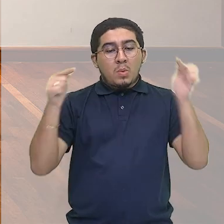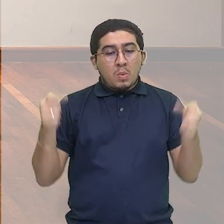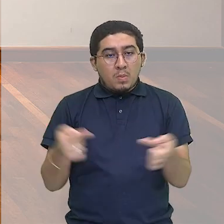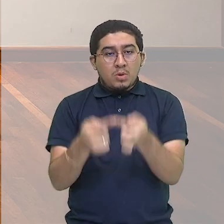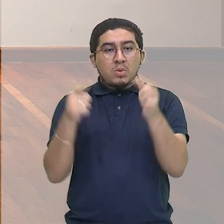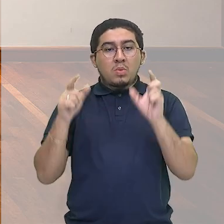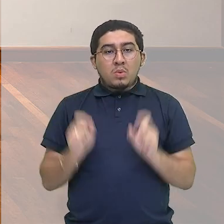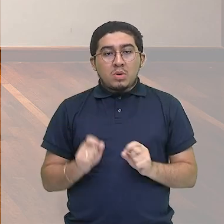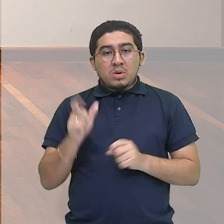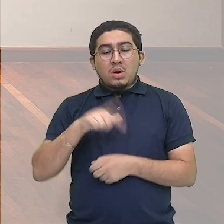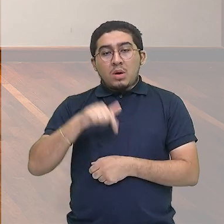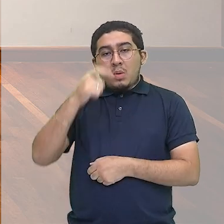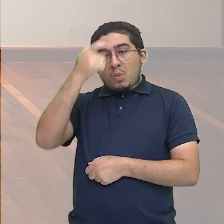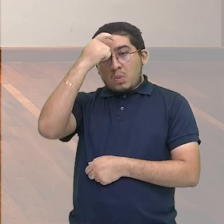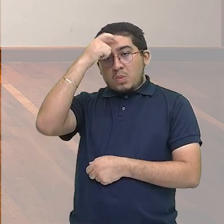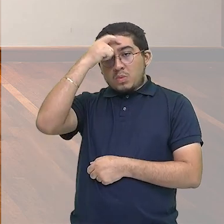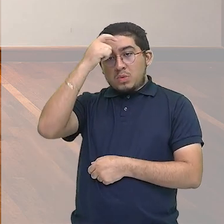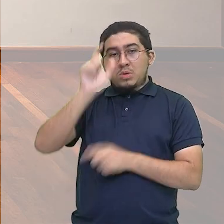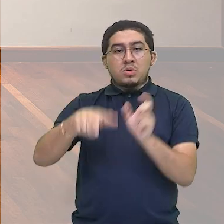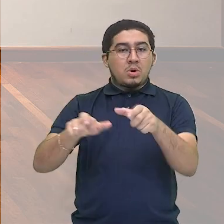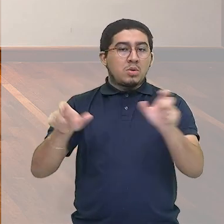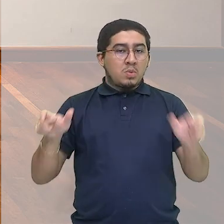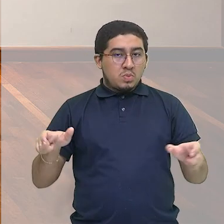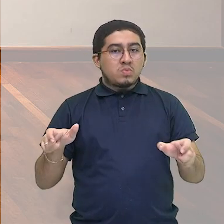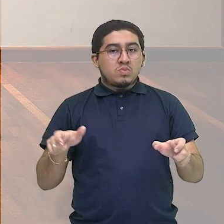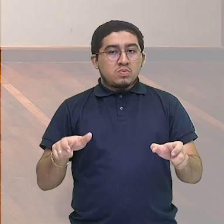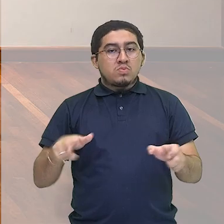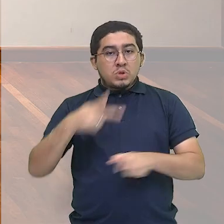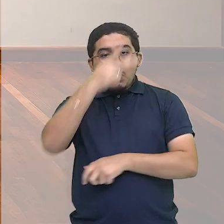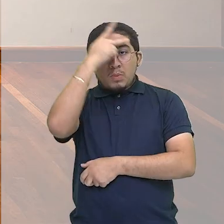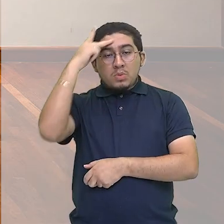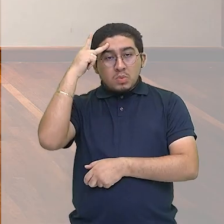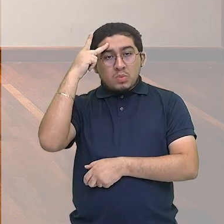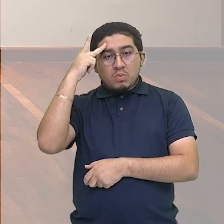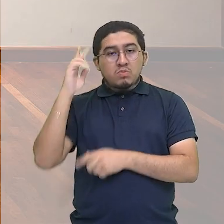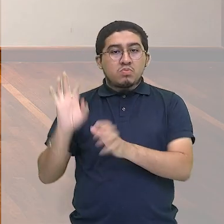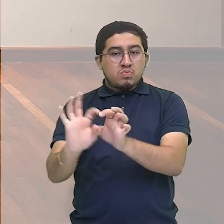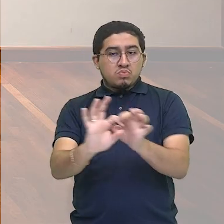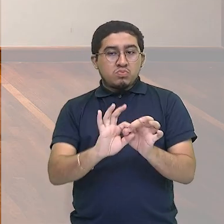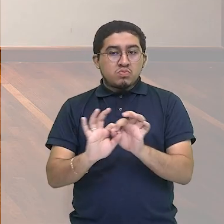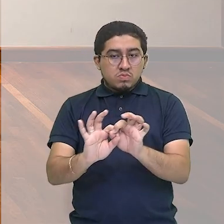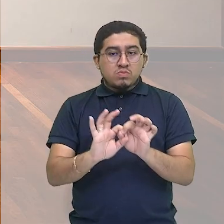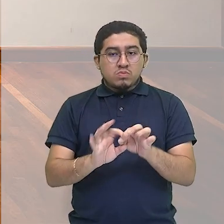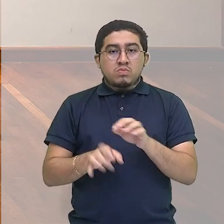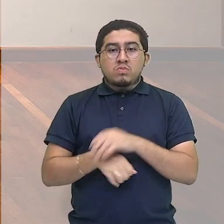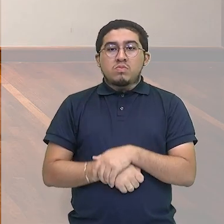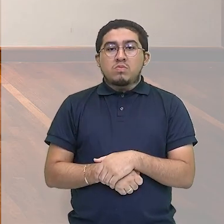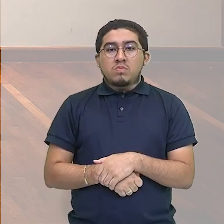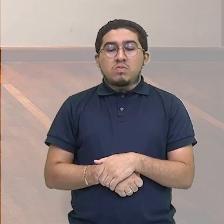das consciências individuais de todos os homens ao mesmo tempo. Ela é